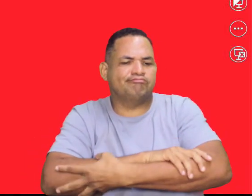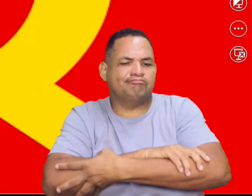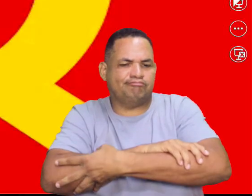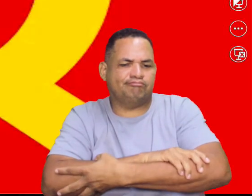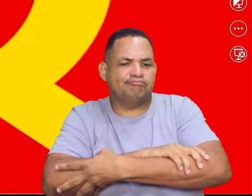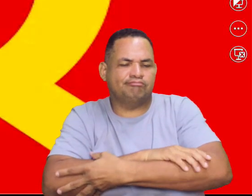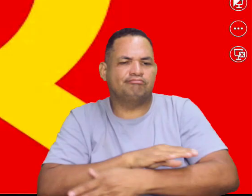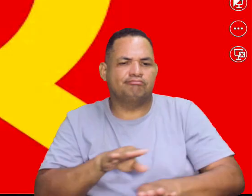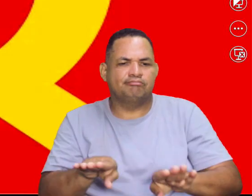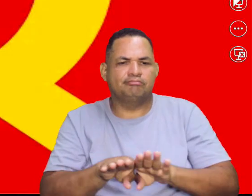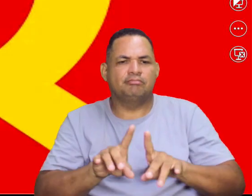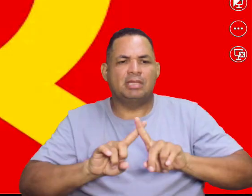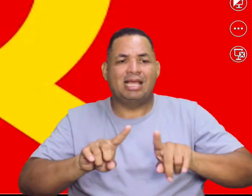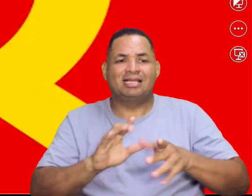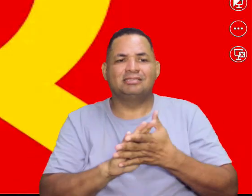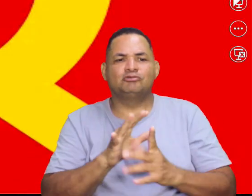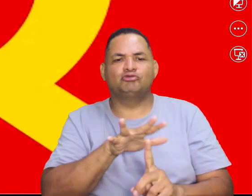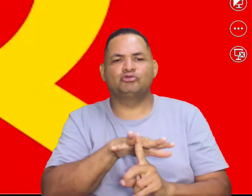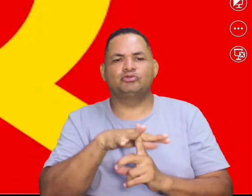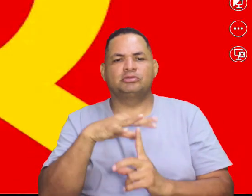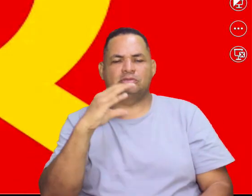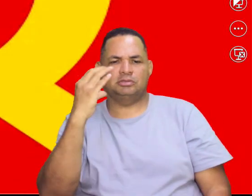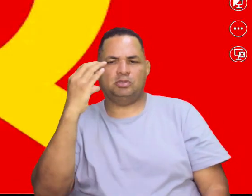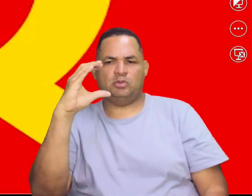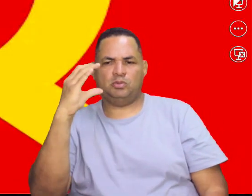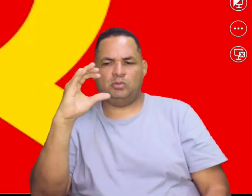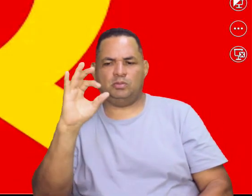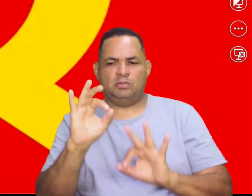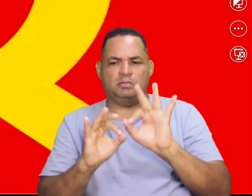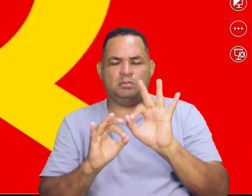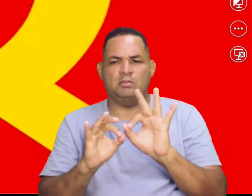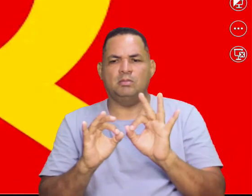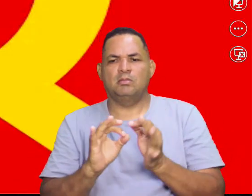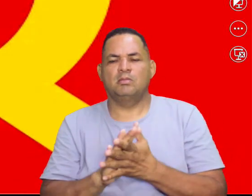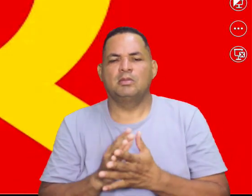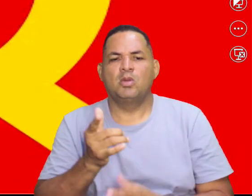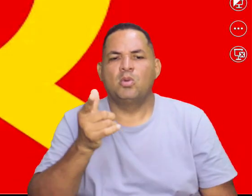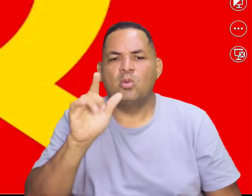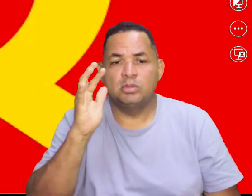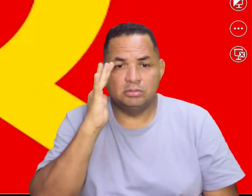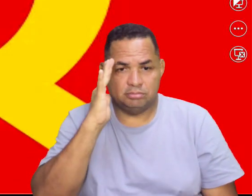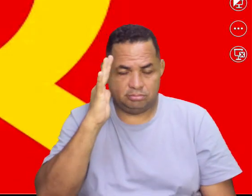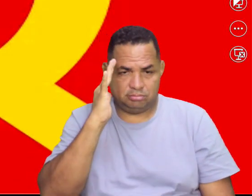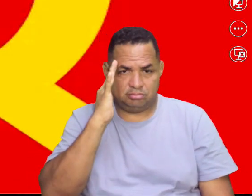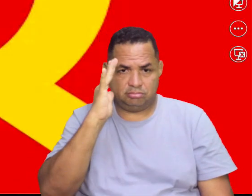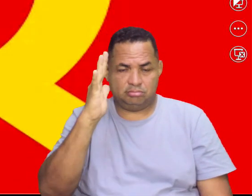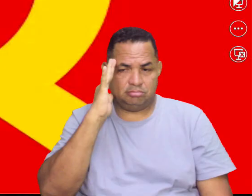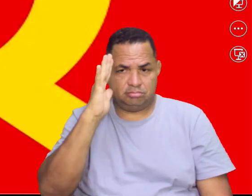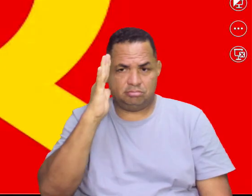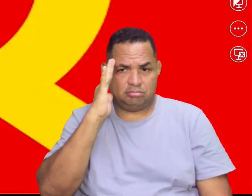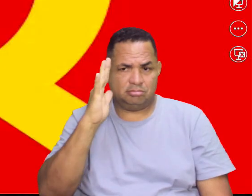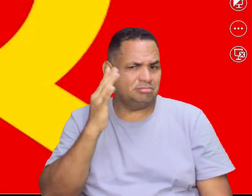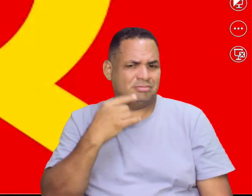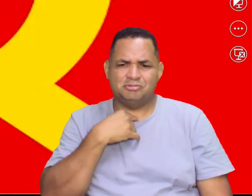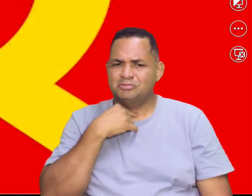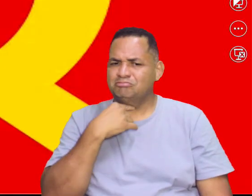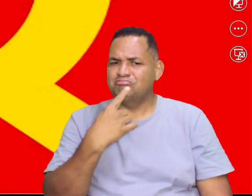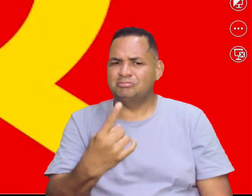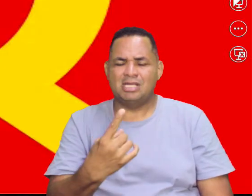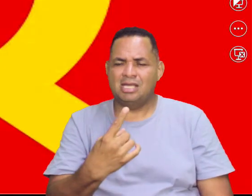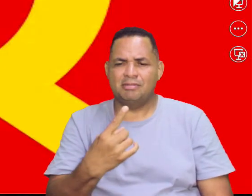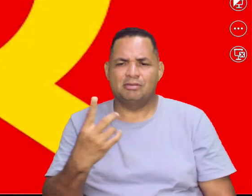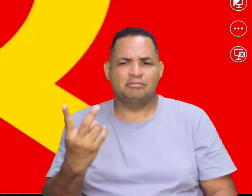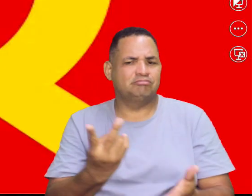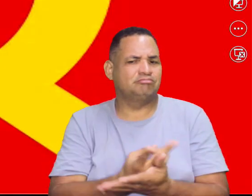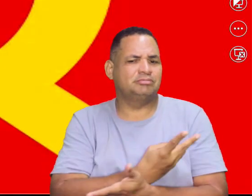Só que o socialismo científico, que vai ser outra teoria, vai falar que é impossível acabar com